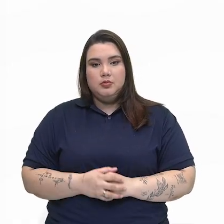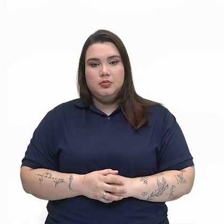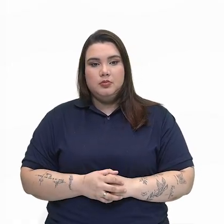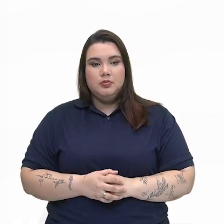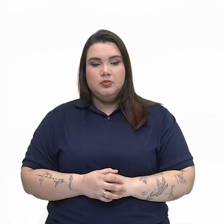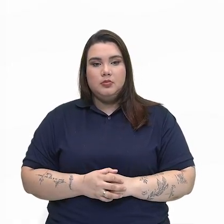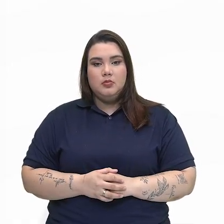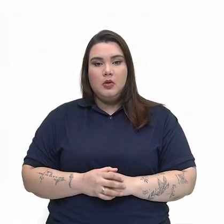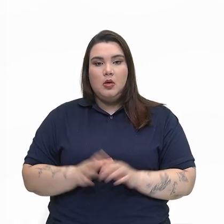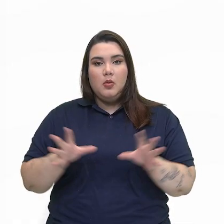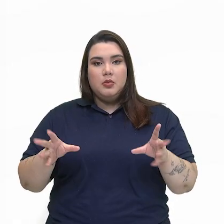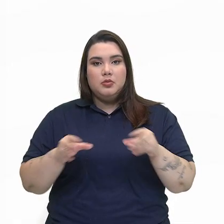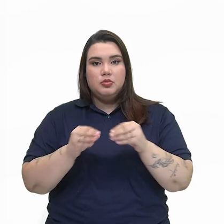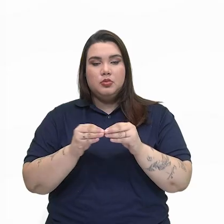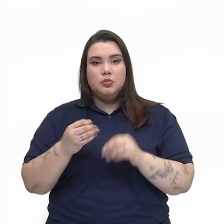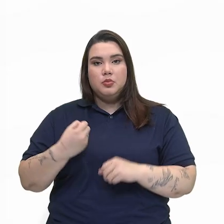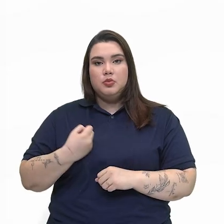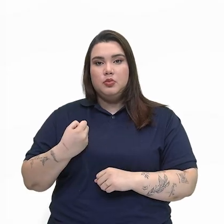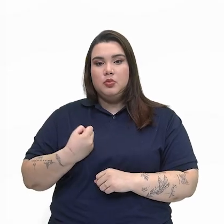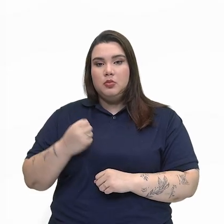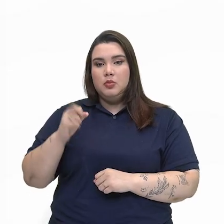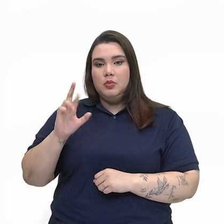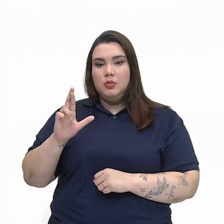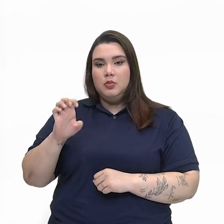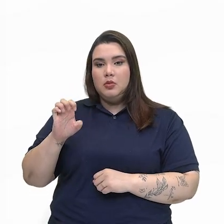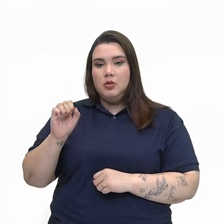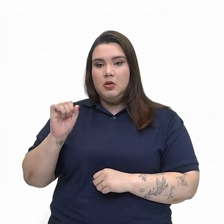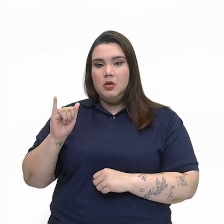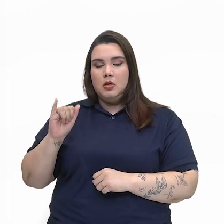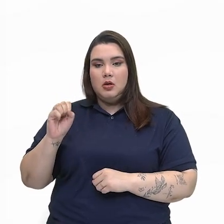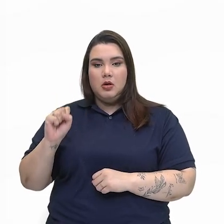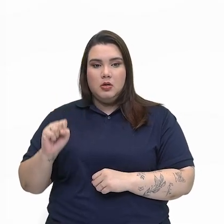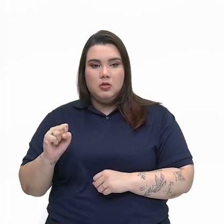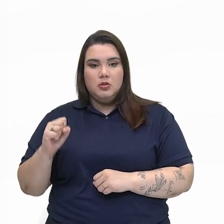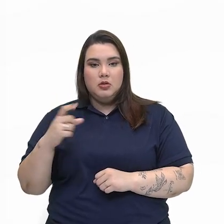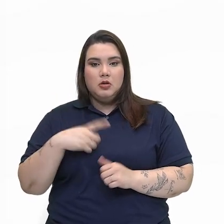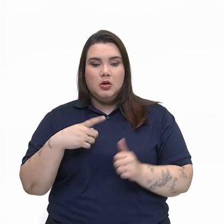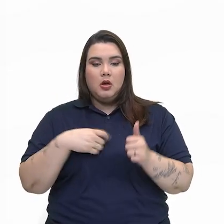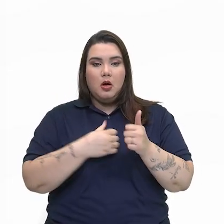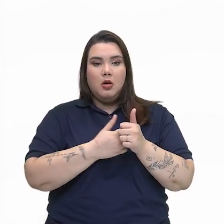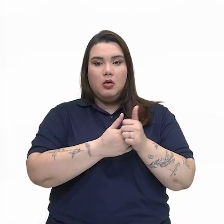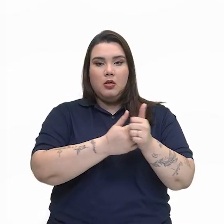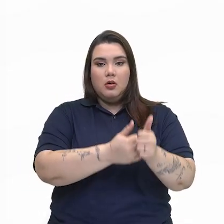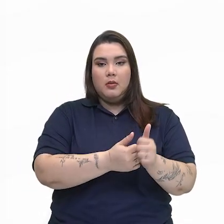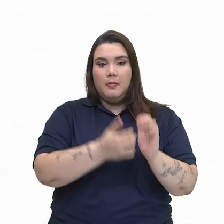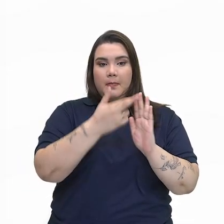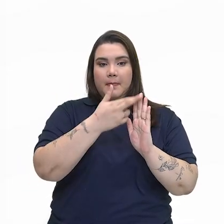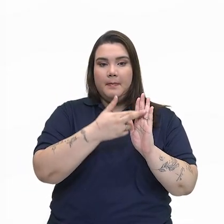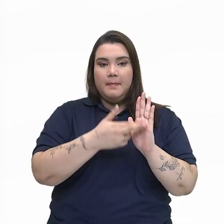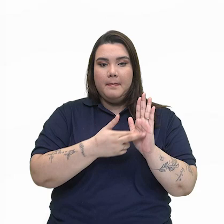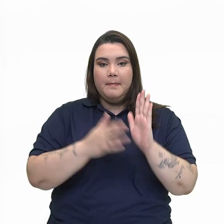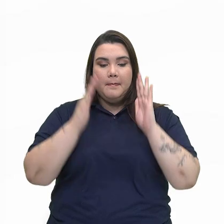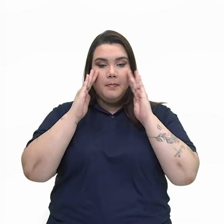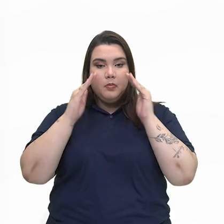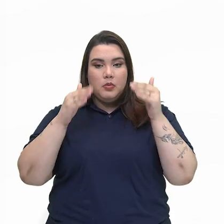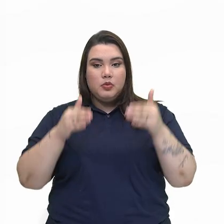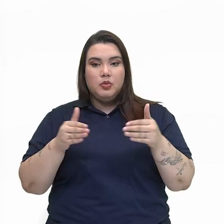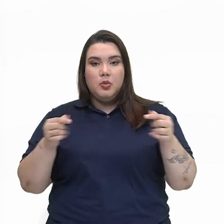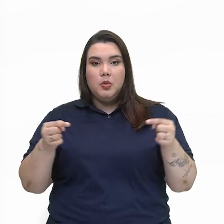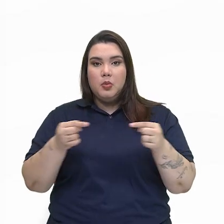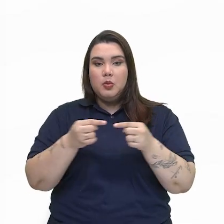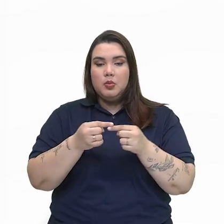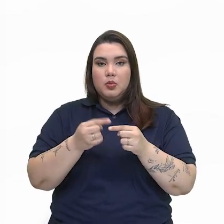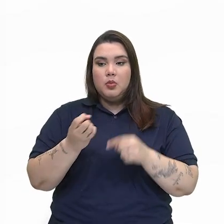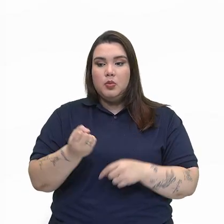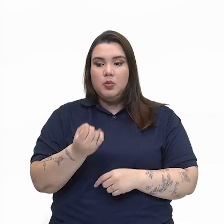seguinte, o arredondamento de números reais segue regras específicas